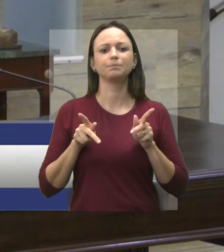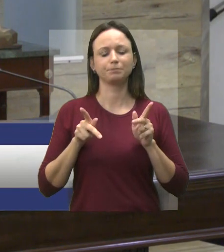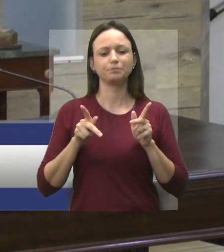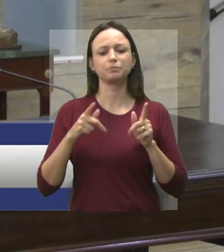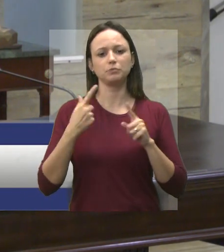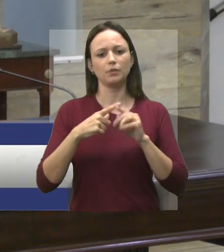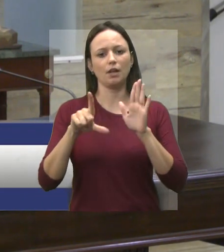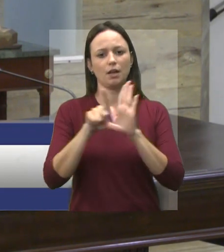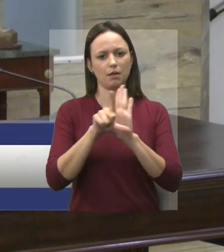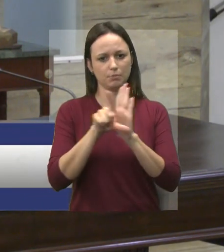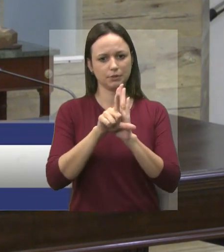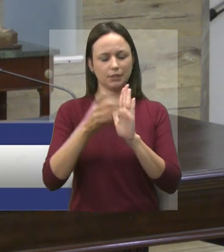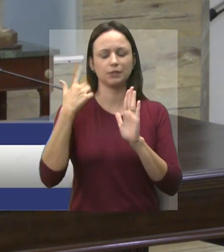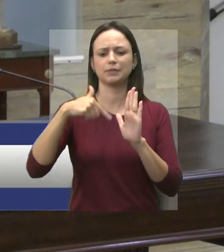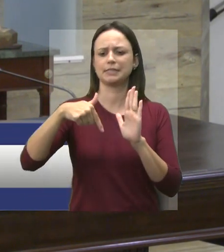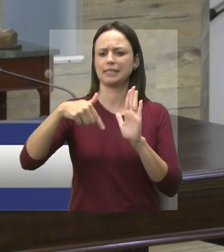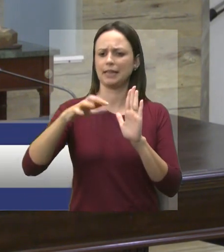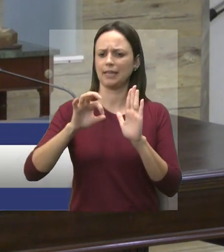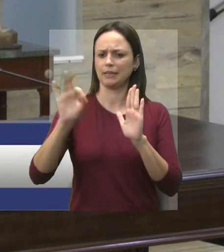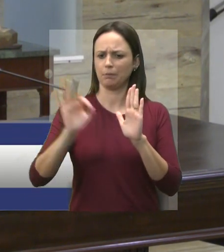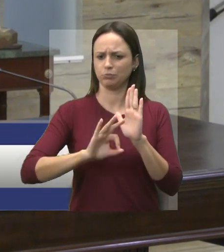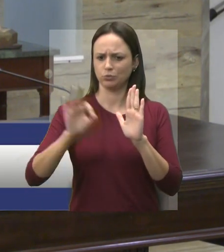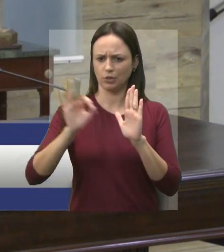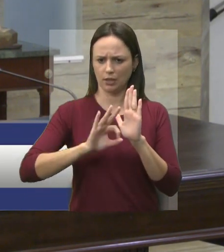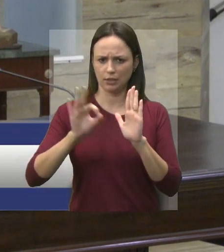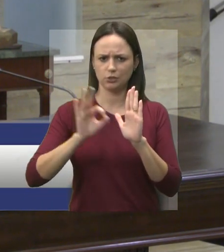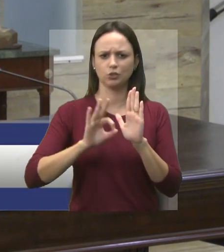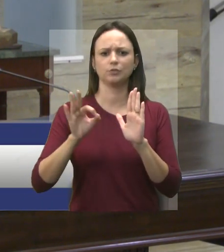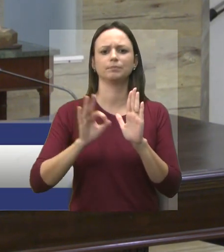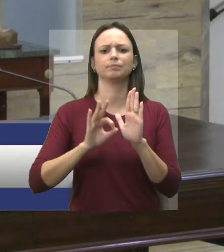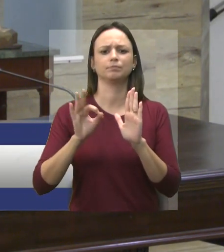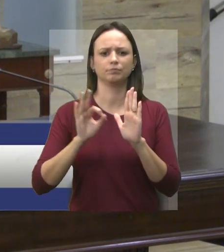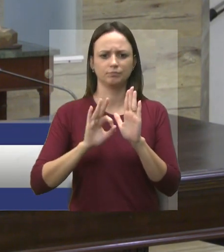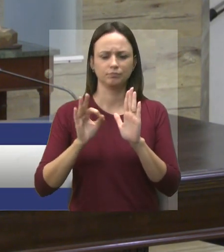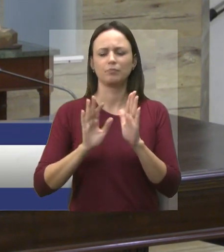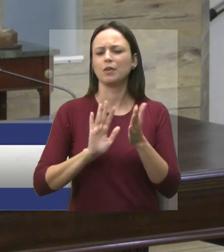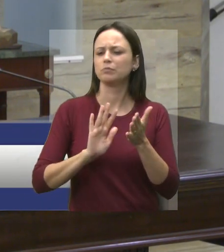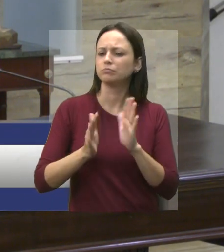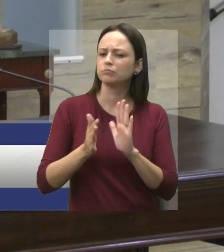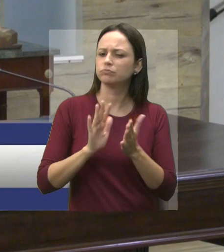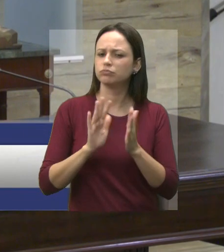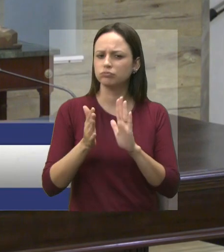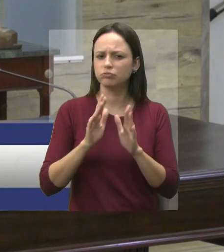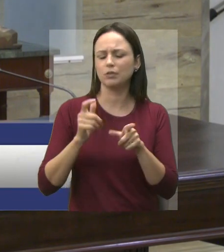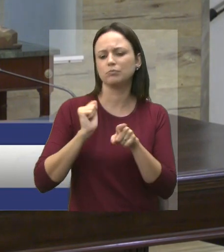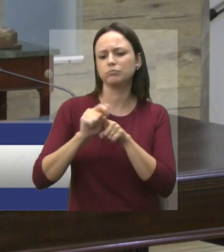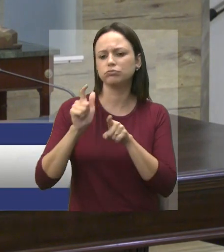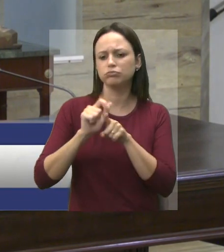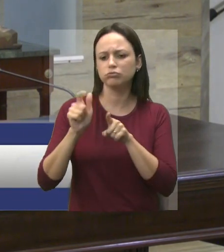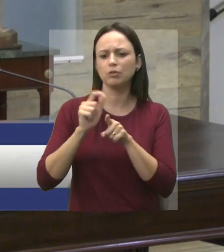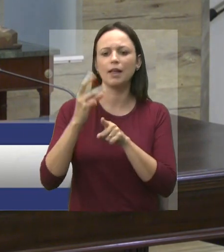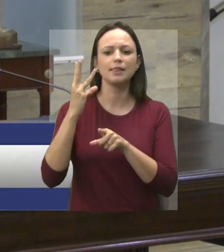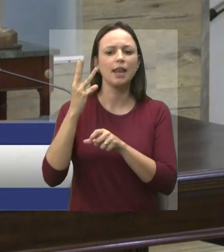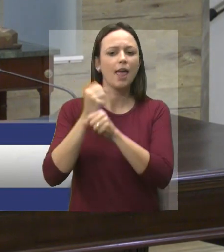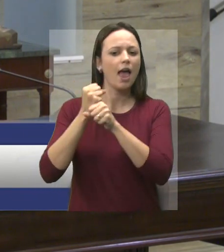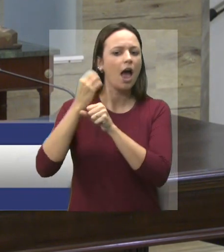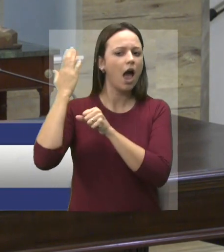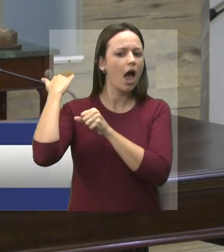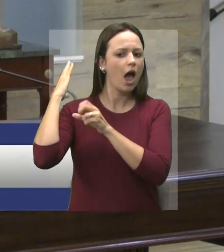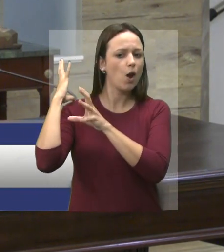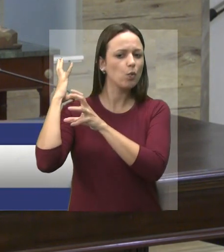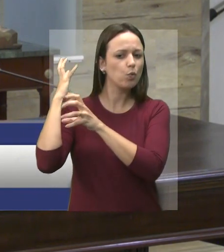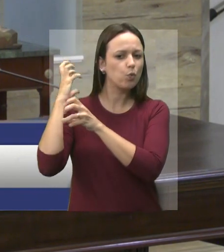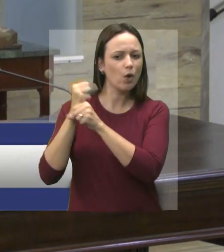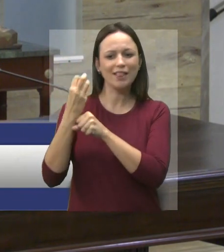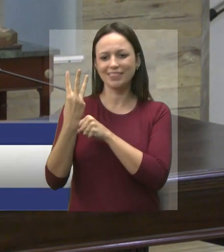da época, 70% da média das contribuições dos últimos 3 anos. E isso